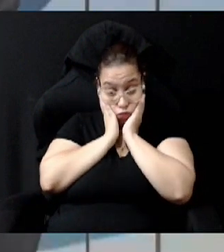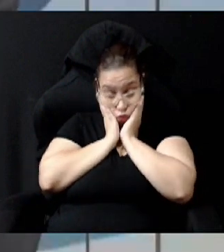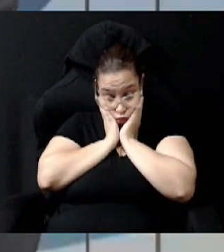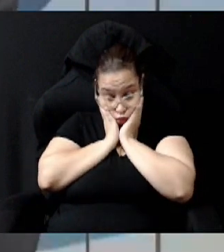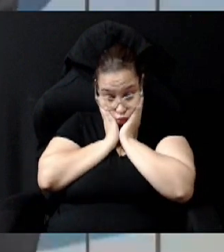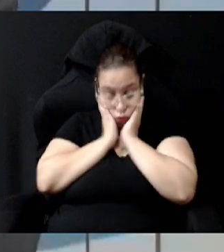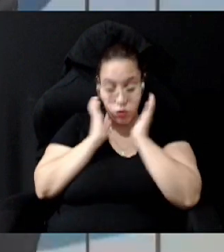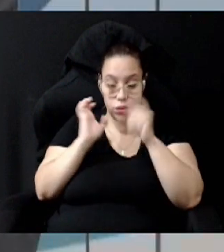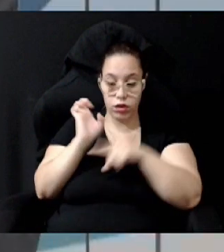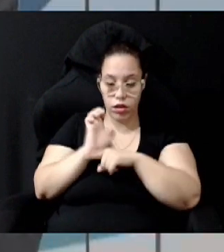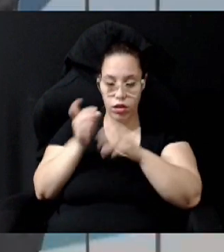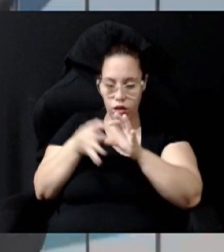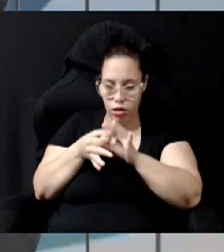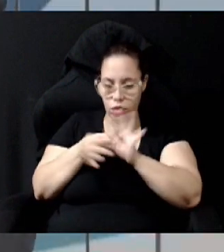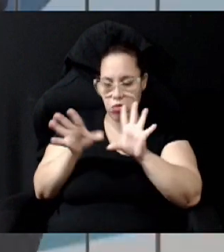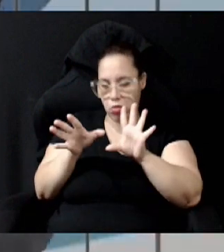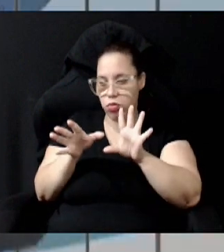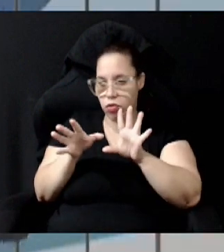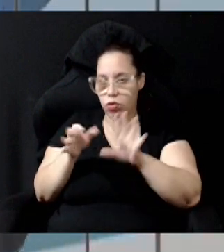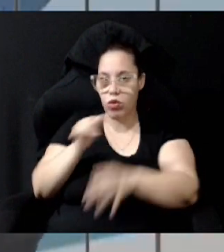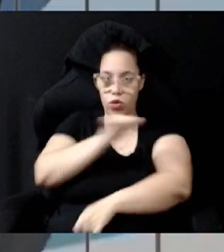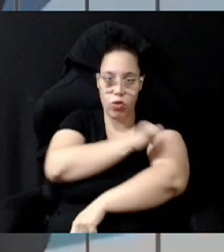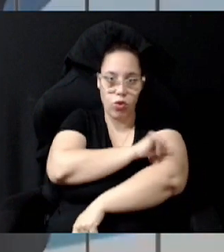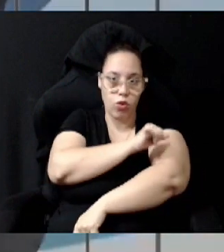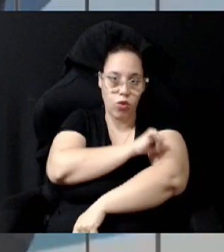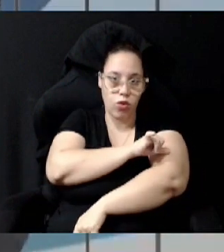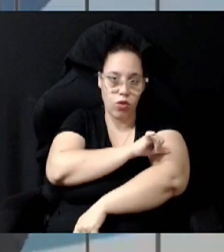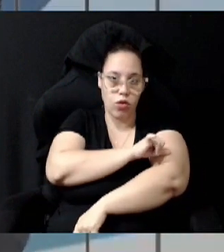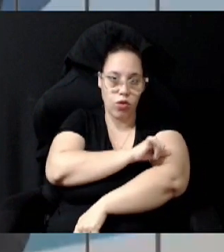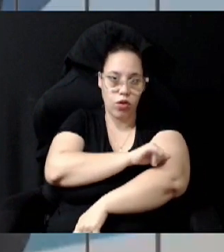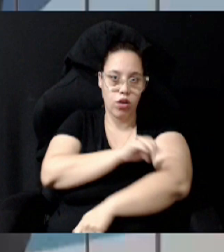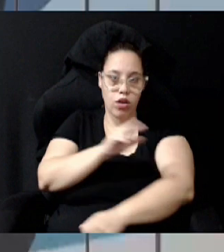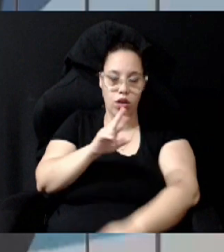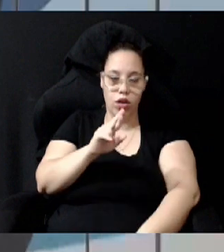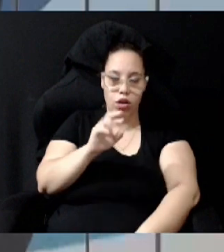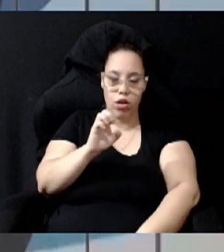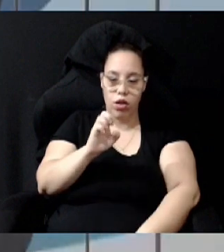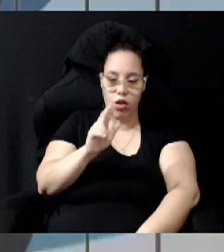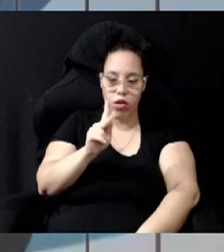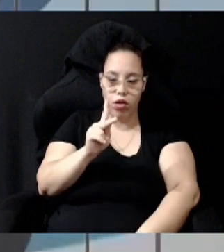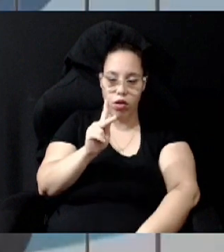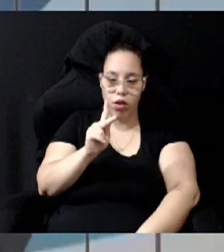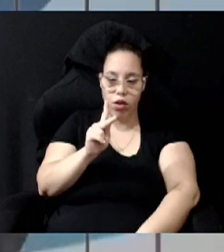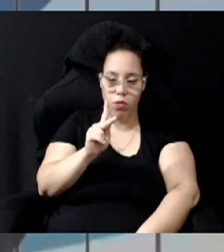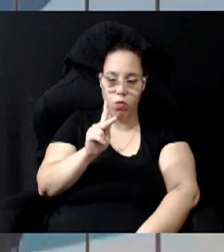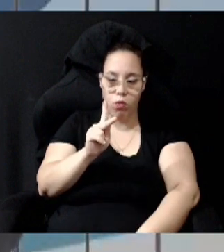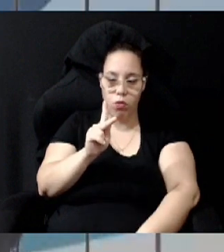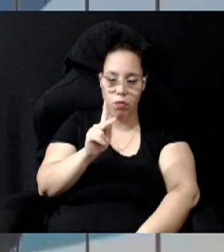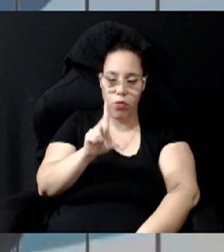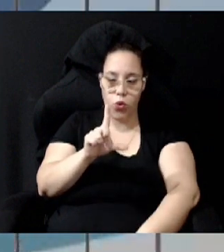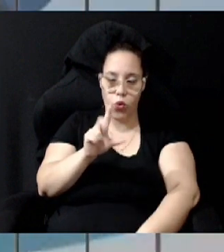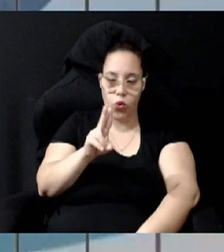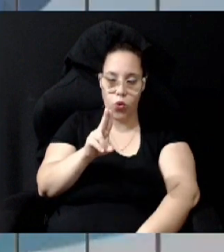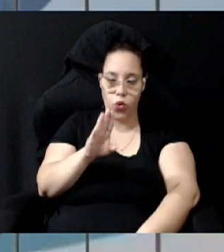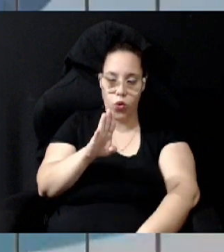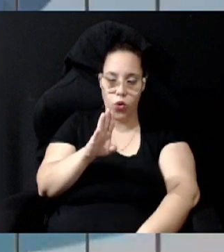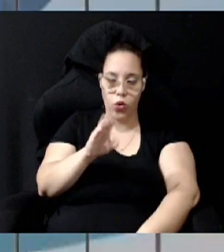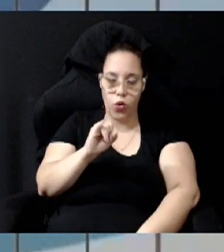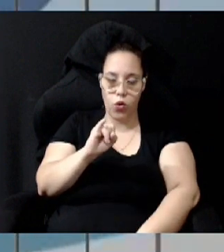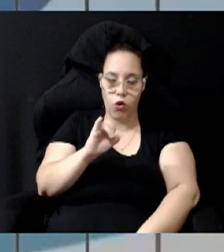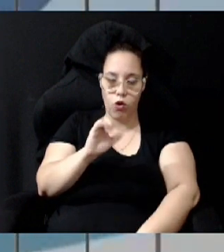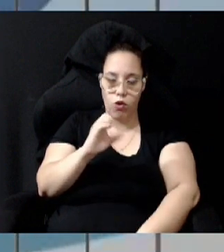do poder central, do Rio de Janeiro, outros queriam virar república e tal. Então, aquele grupo regente